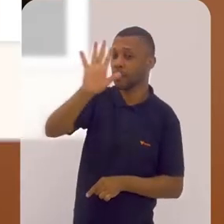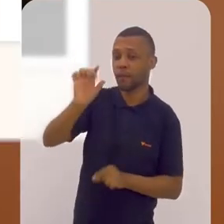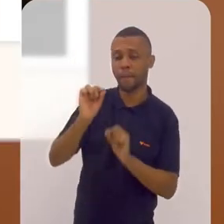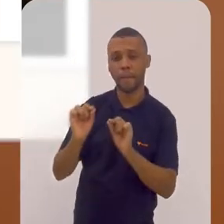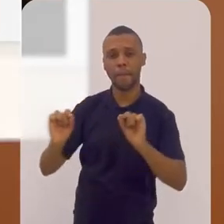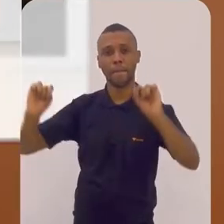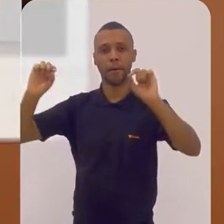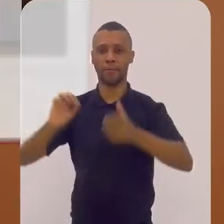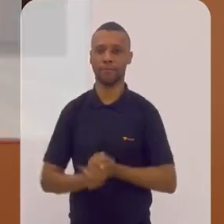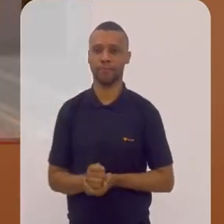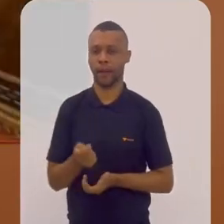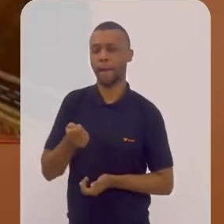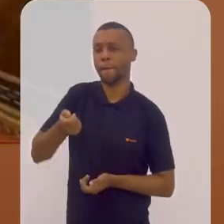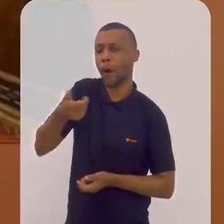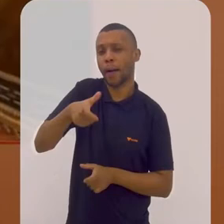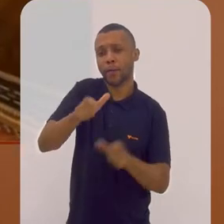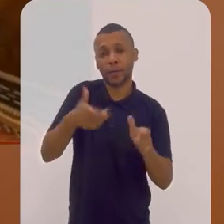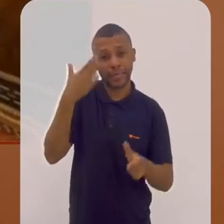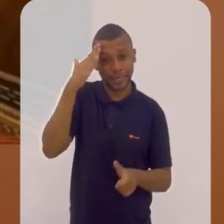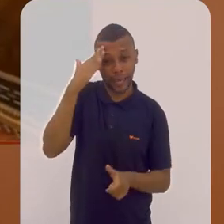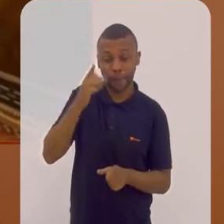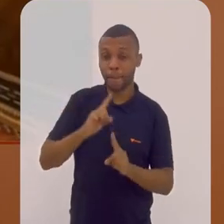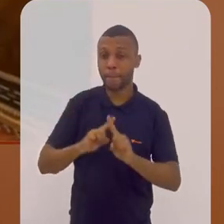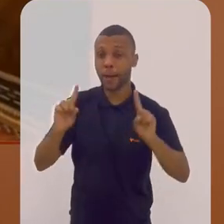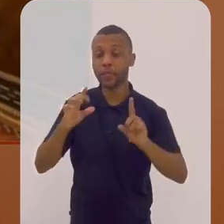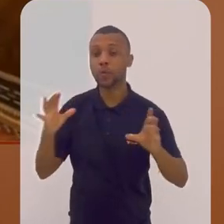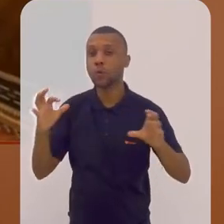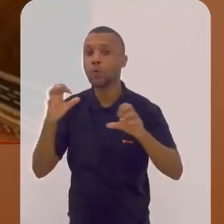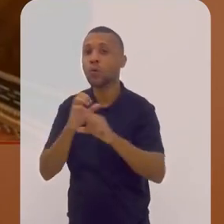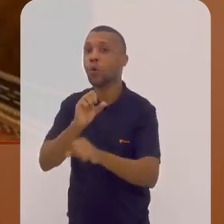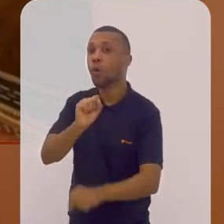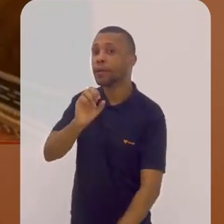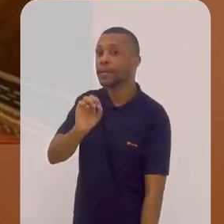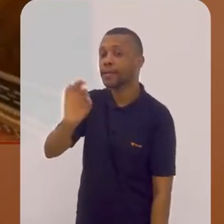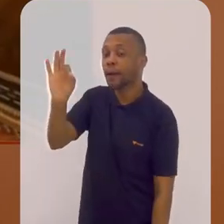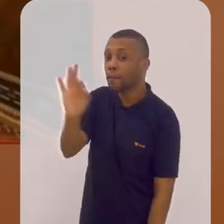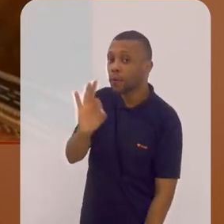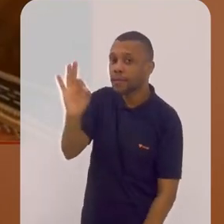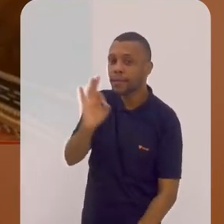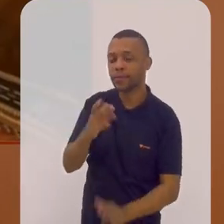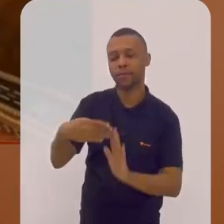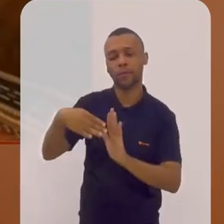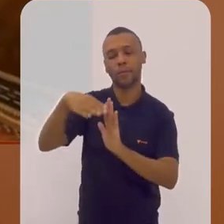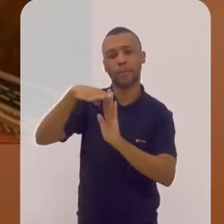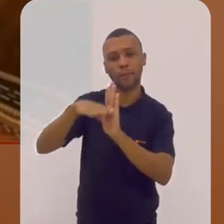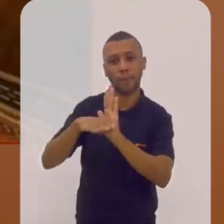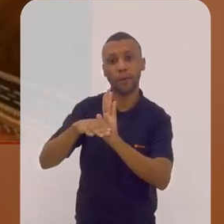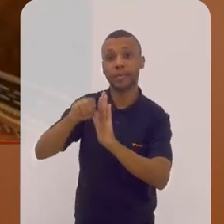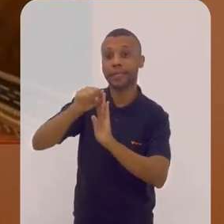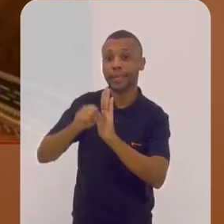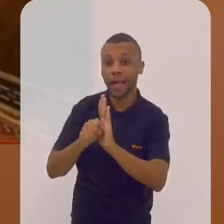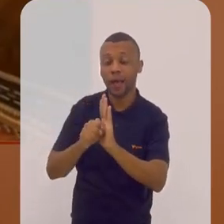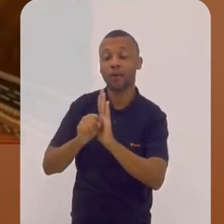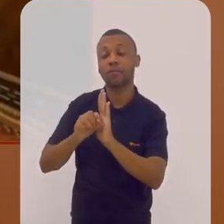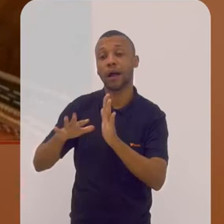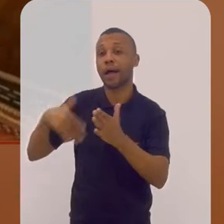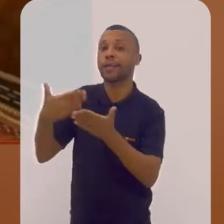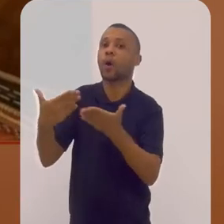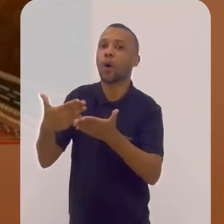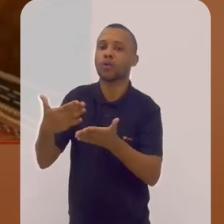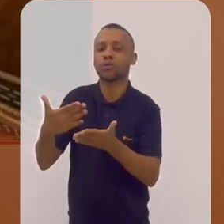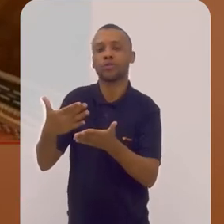mas 80% dos nossos repertórios de todos os séculos ainda estão em